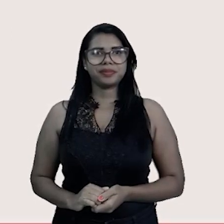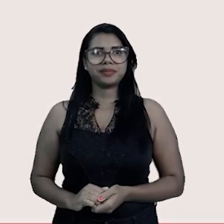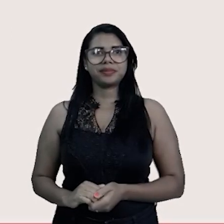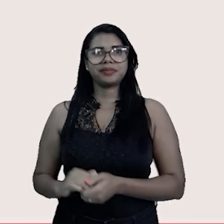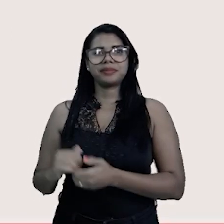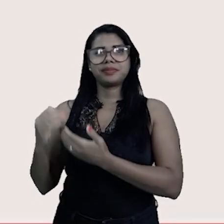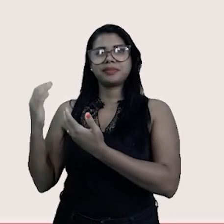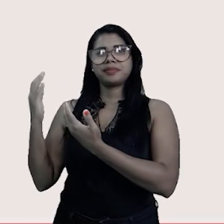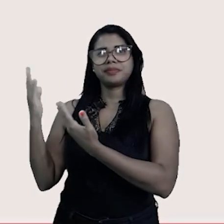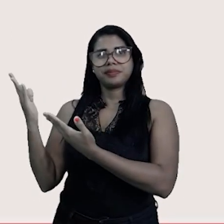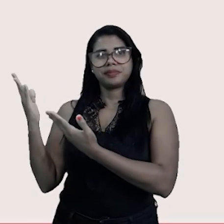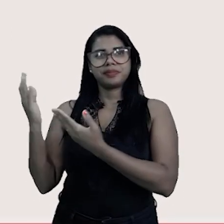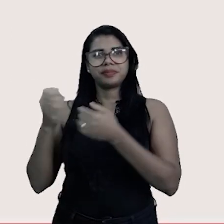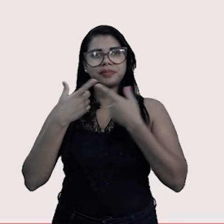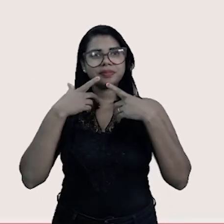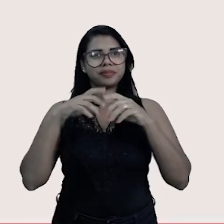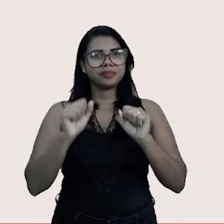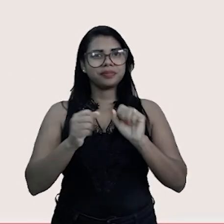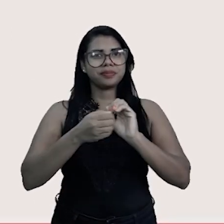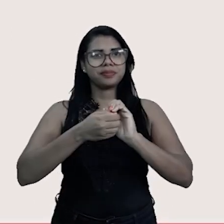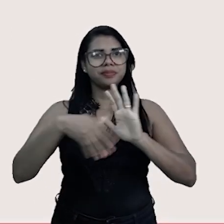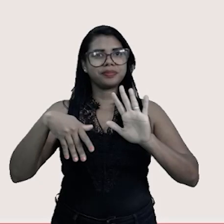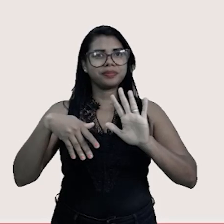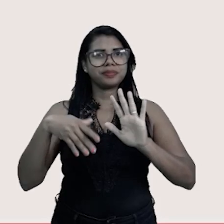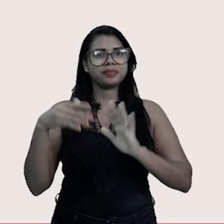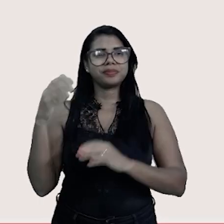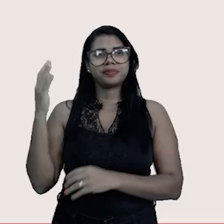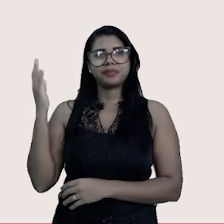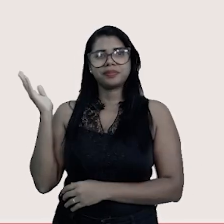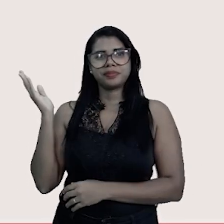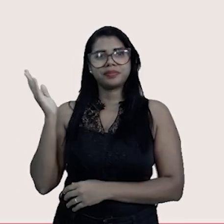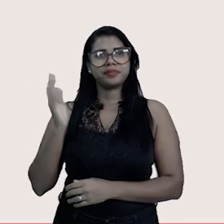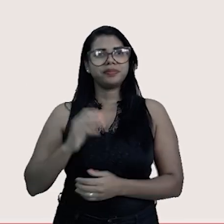de linguagem. Pode passar, Robertão. Passa aí. E a gente vai